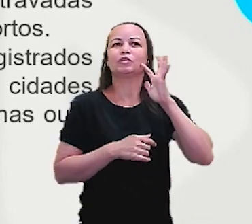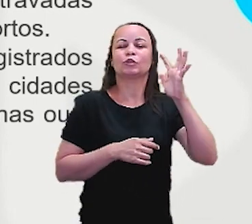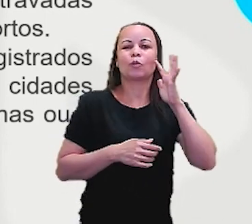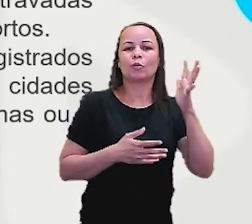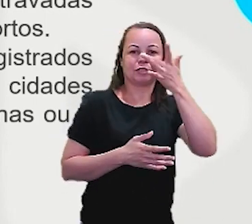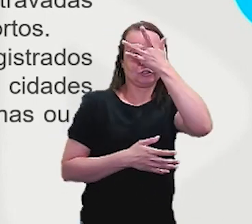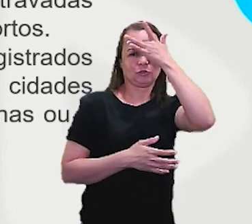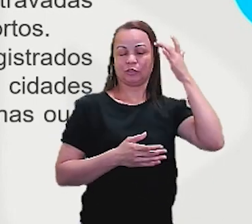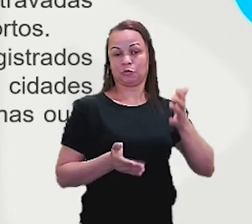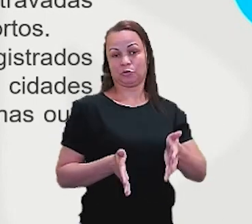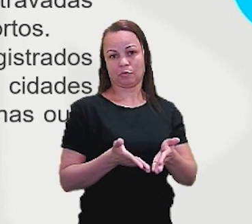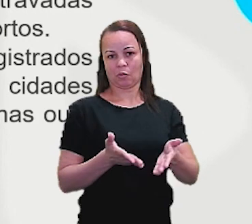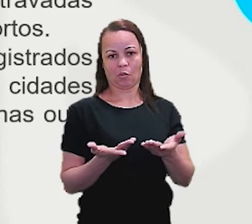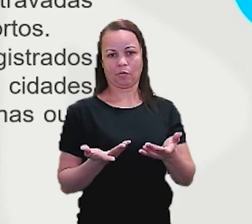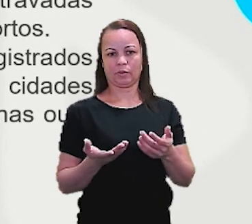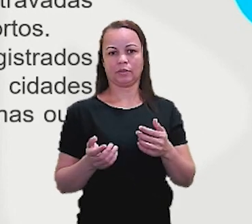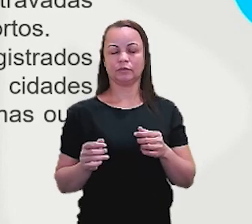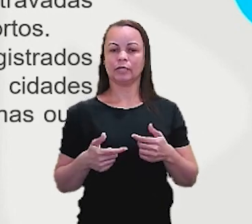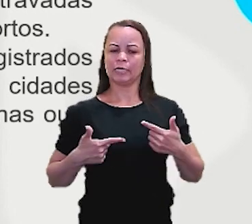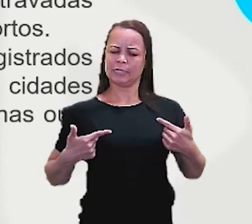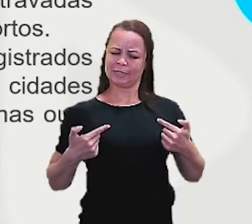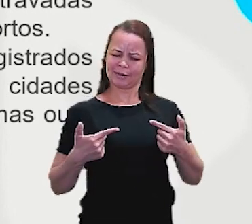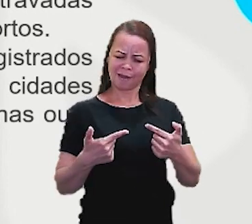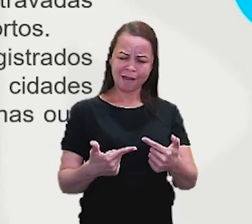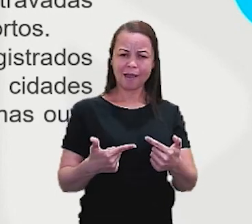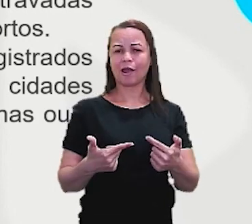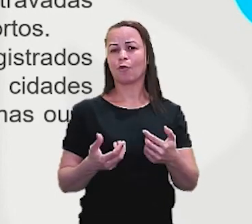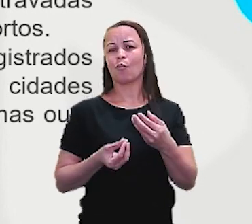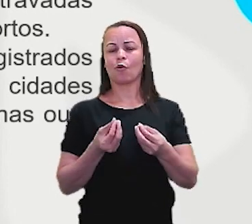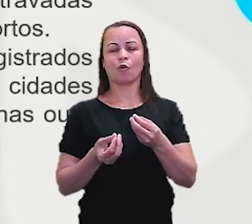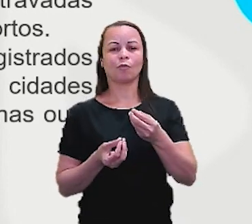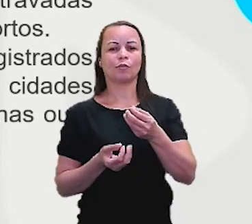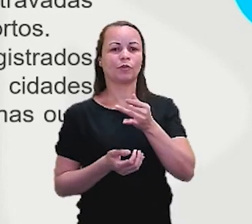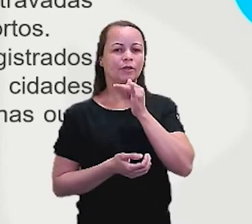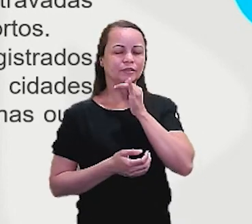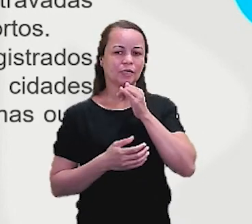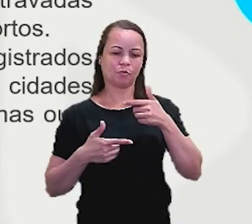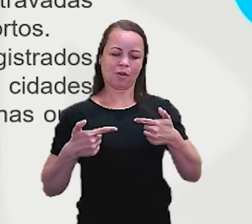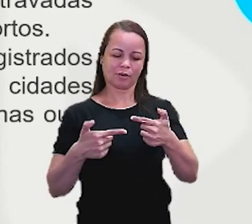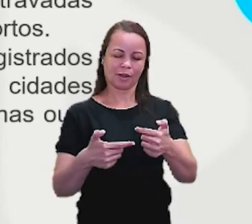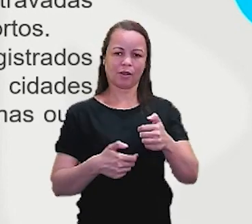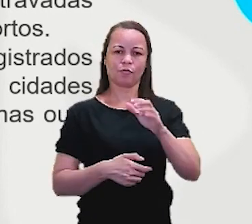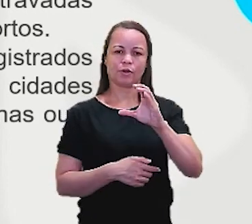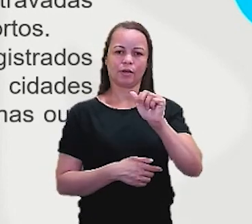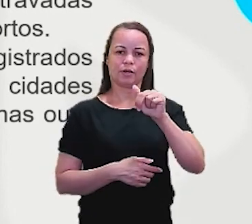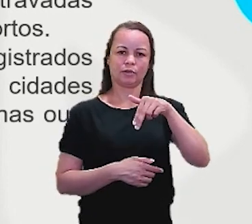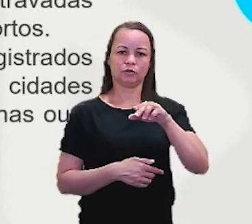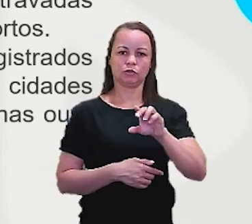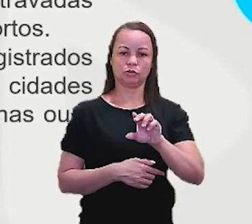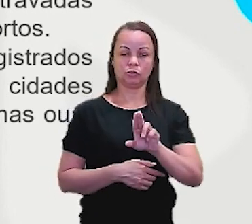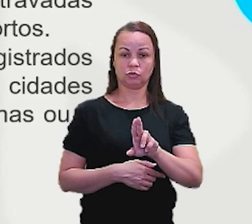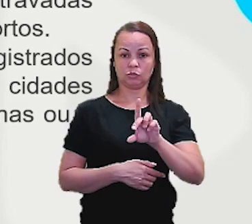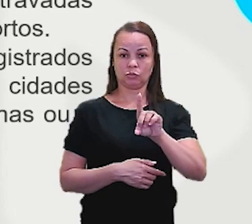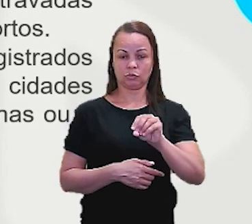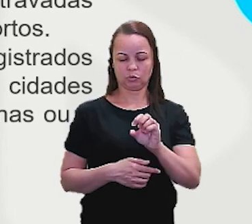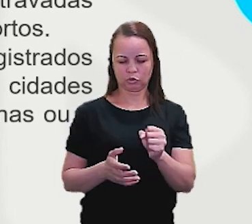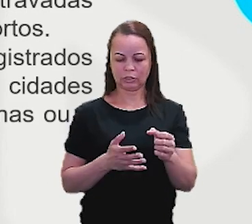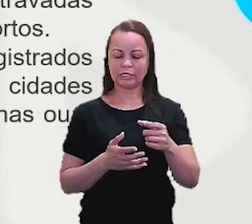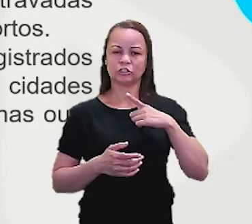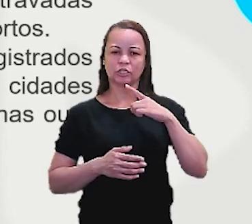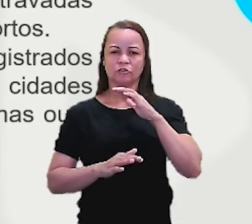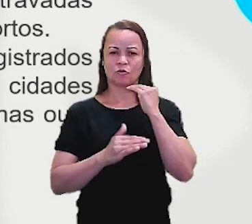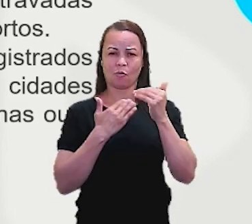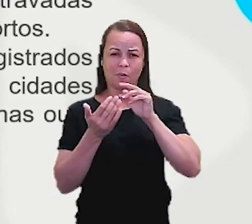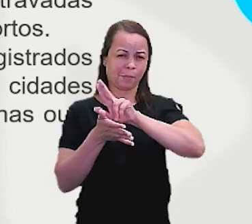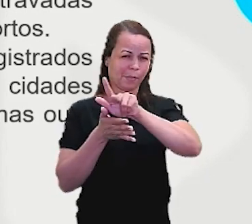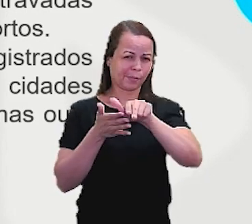e guerra como as guerras do Canudos e Contestos são travadas, deixando milhares de mortos. Também